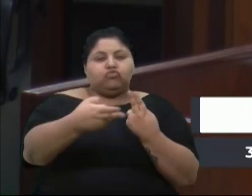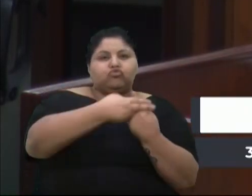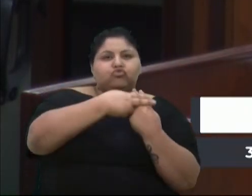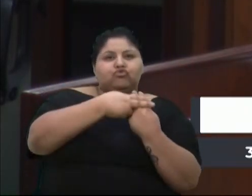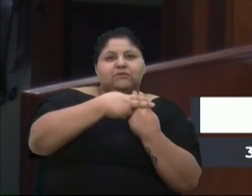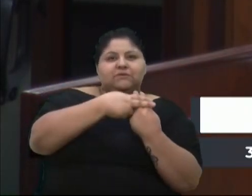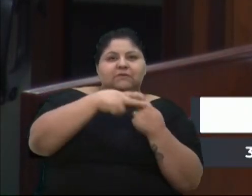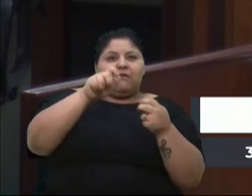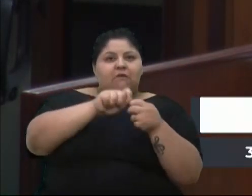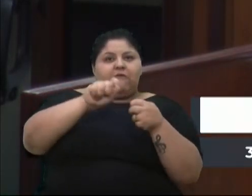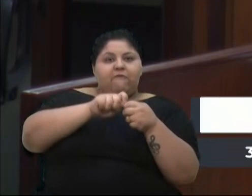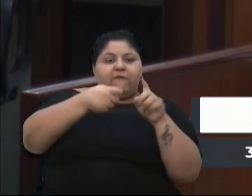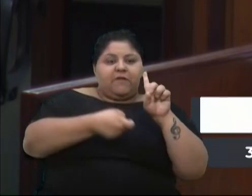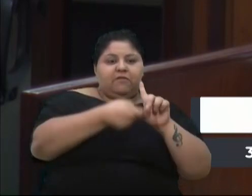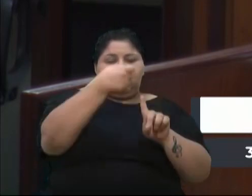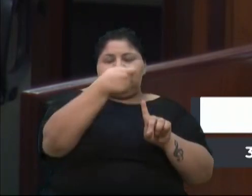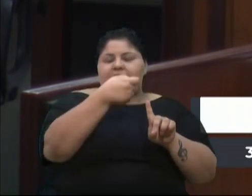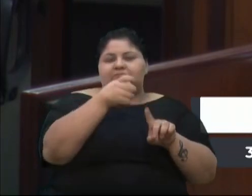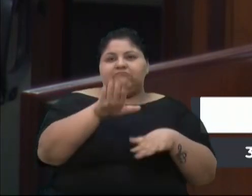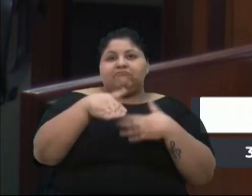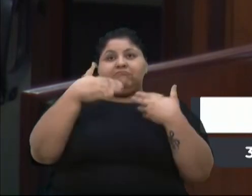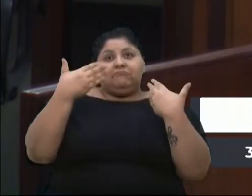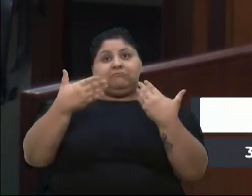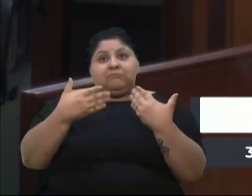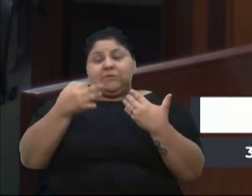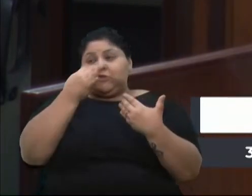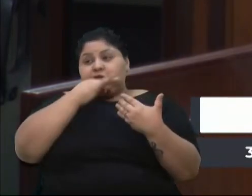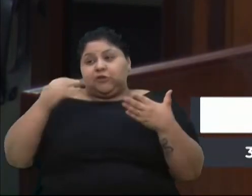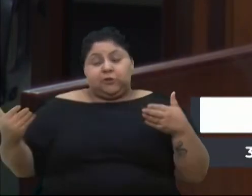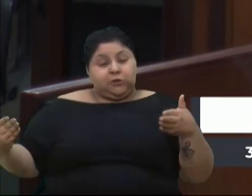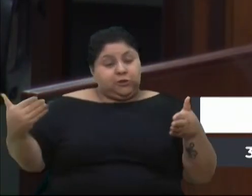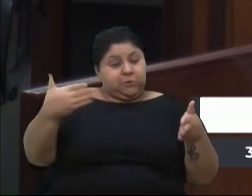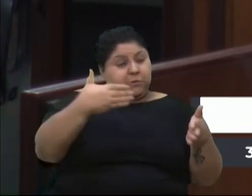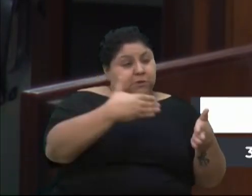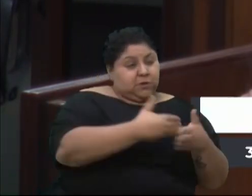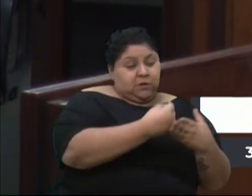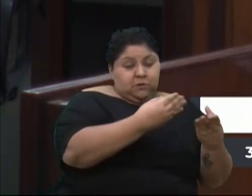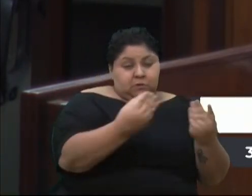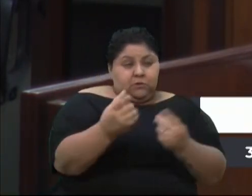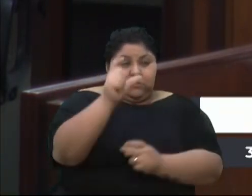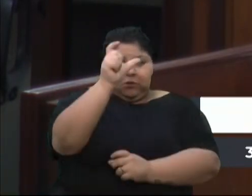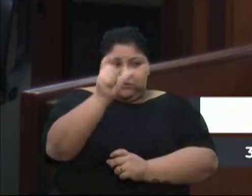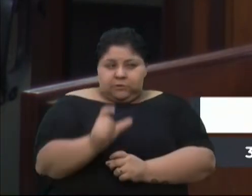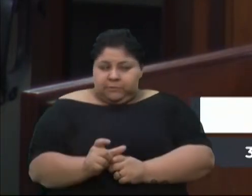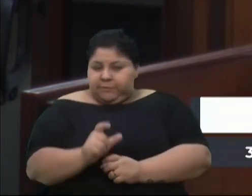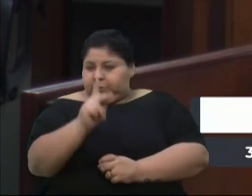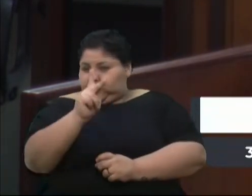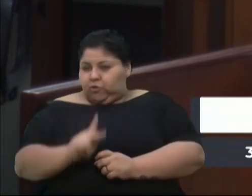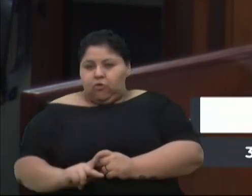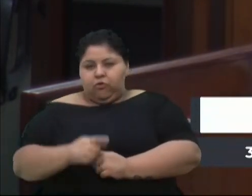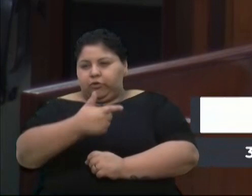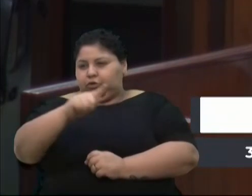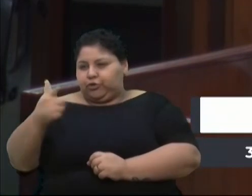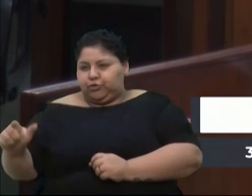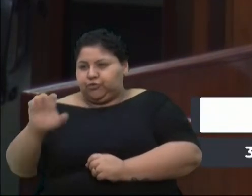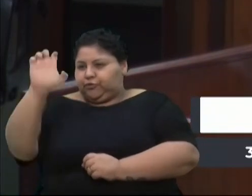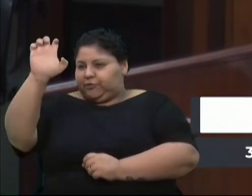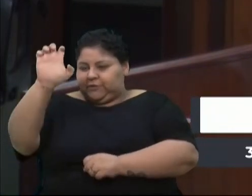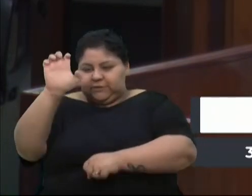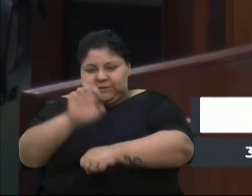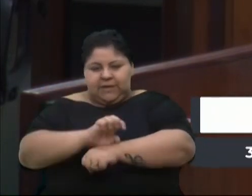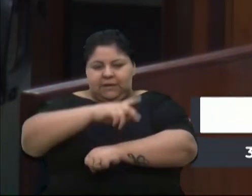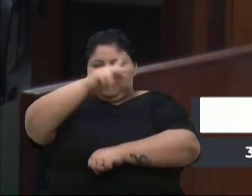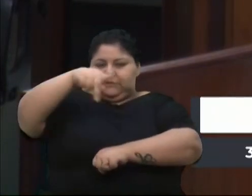do Sul está vindo muita gente, muitos trabalhadores de outros países, muitas pessoas de outros estados